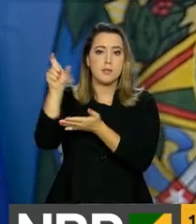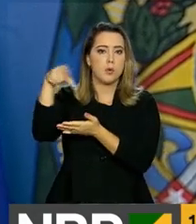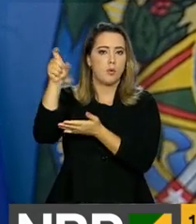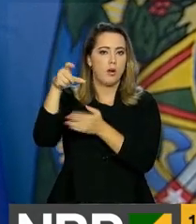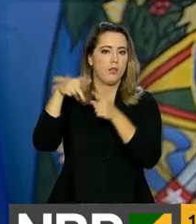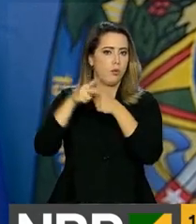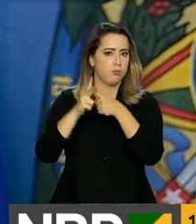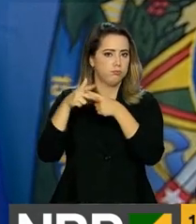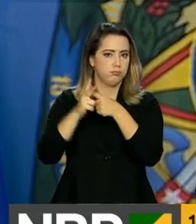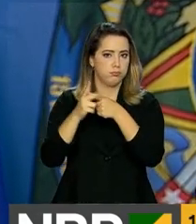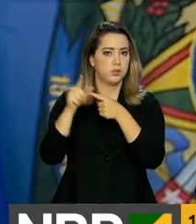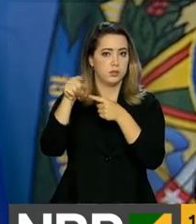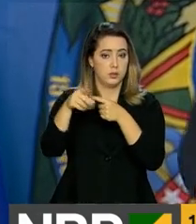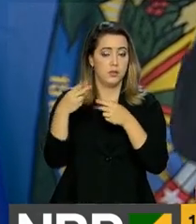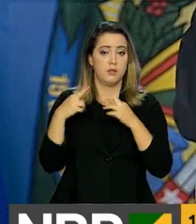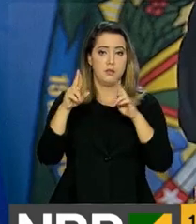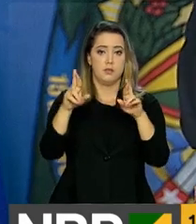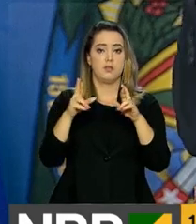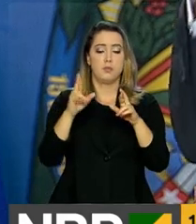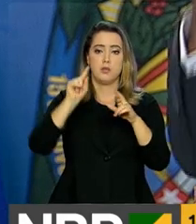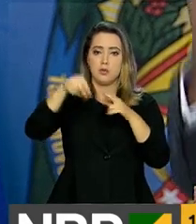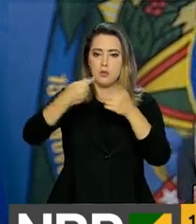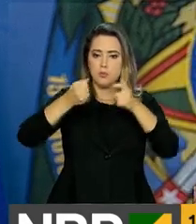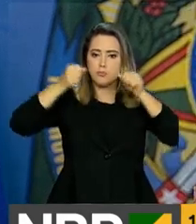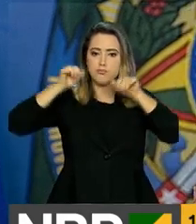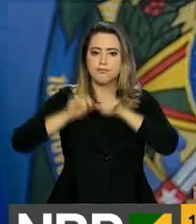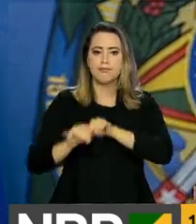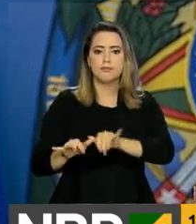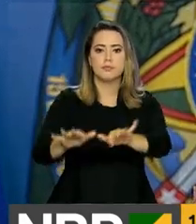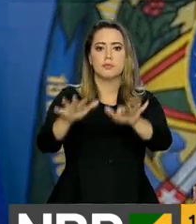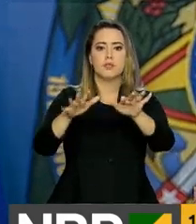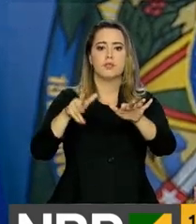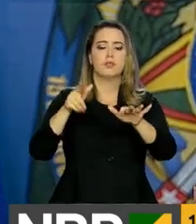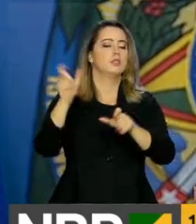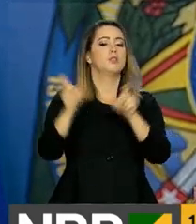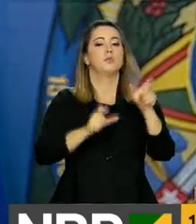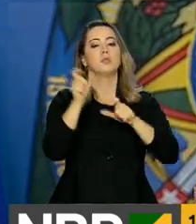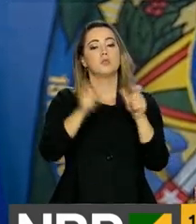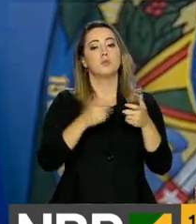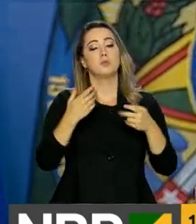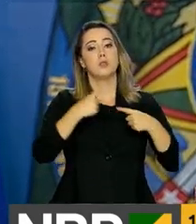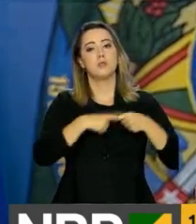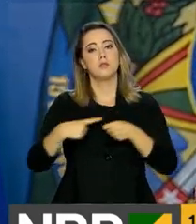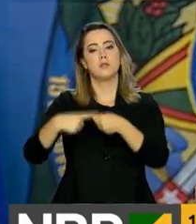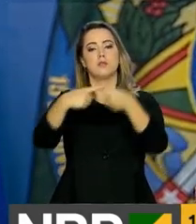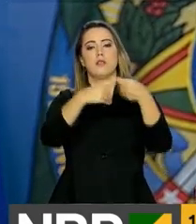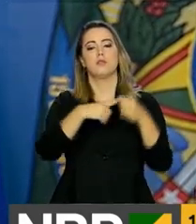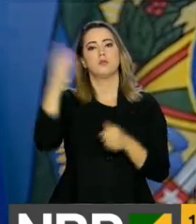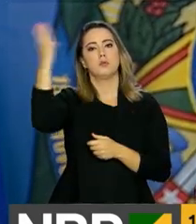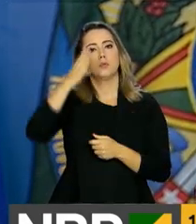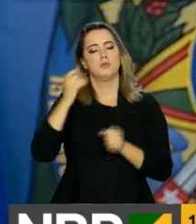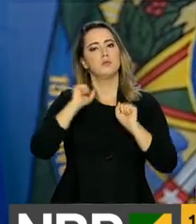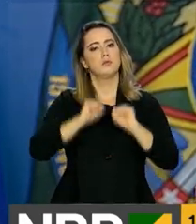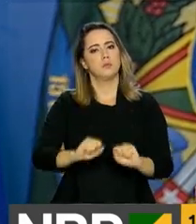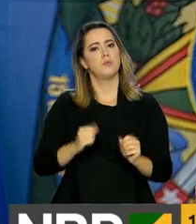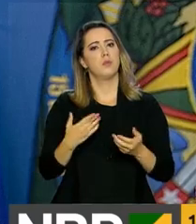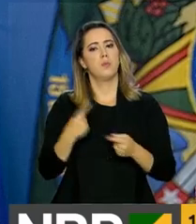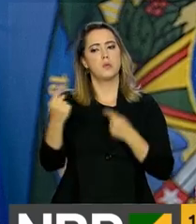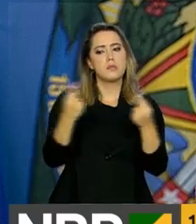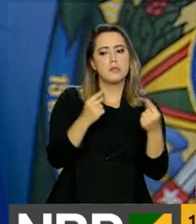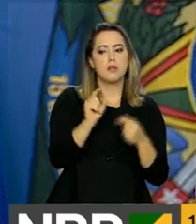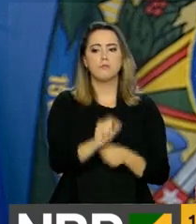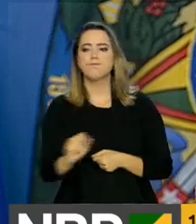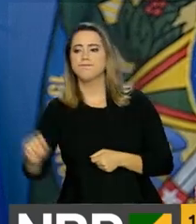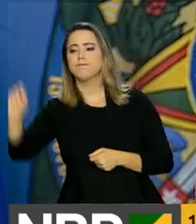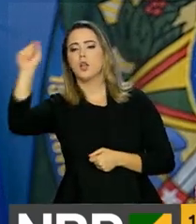espero que isto estendido depois ao longo do tempo para todos os municípios brasileiros possa em cada lugar